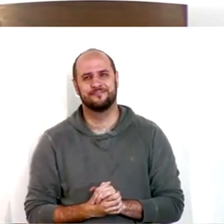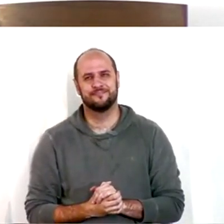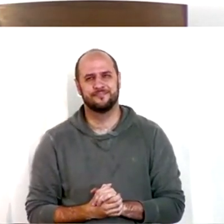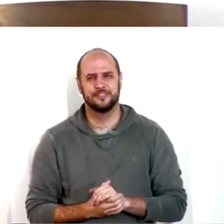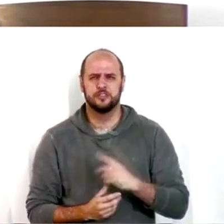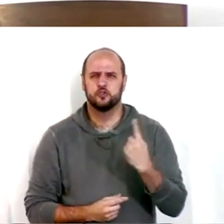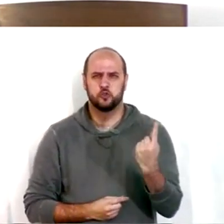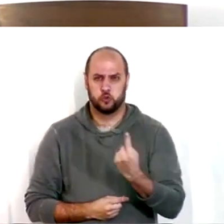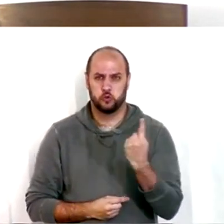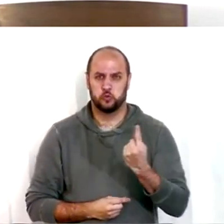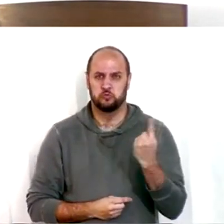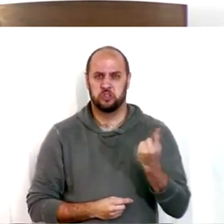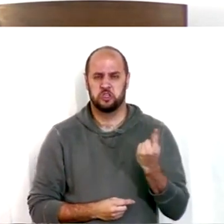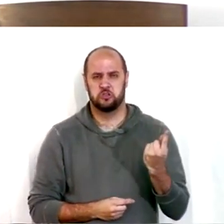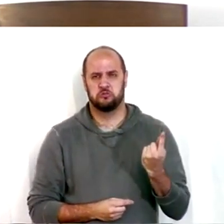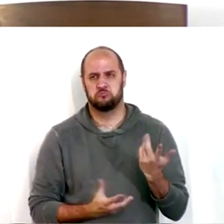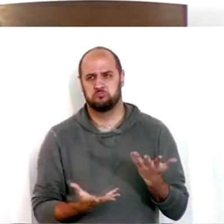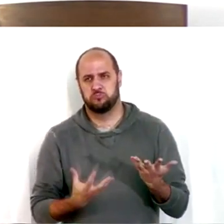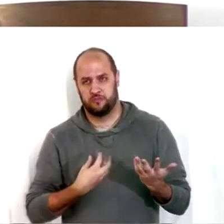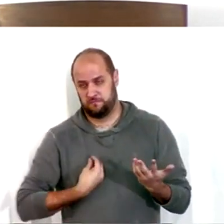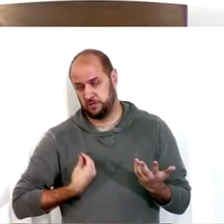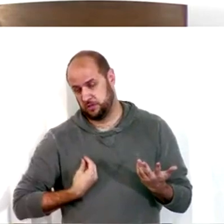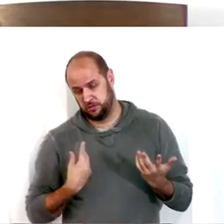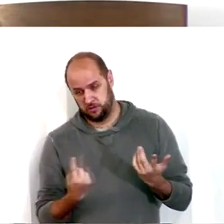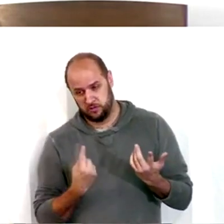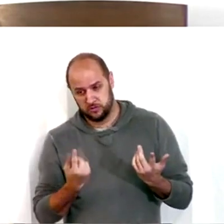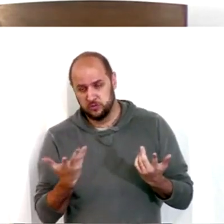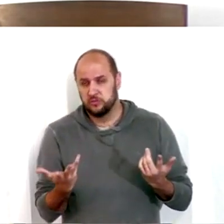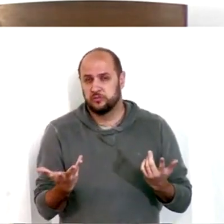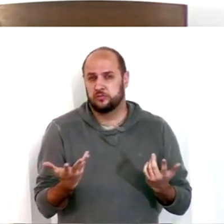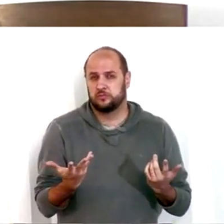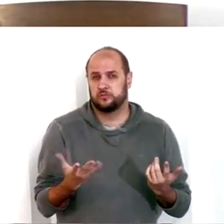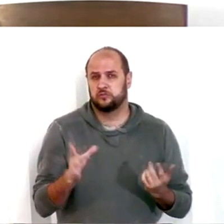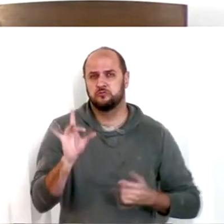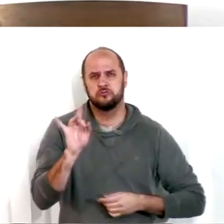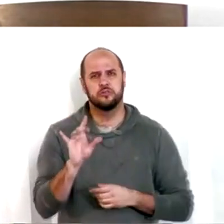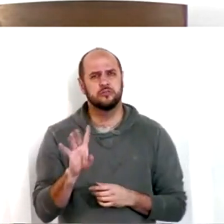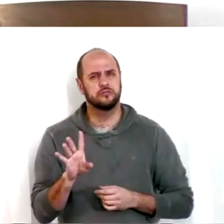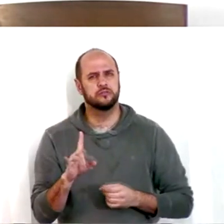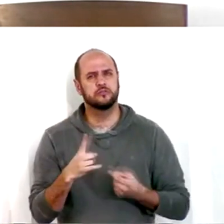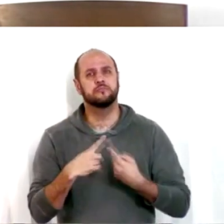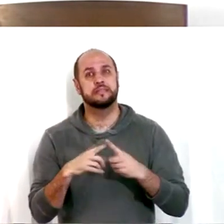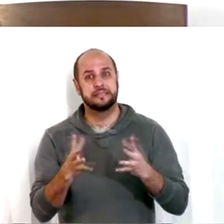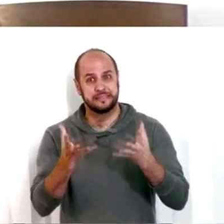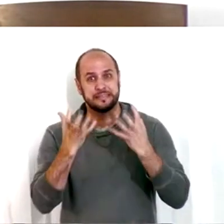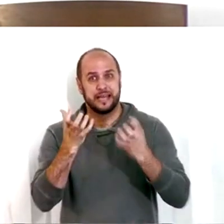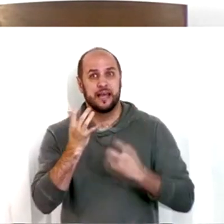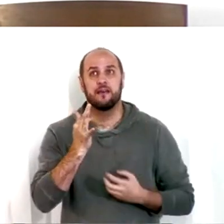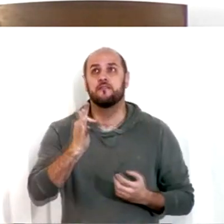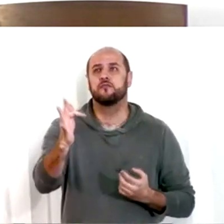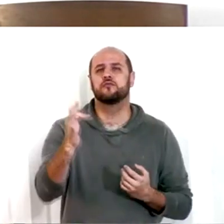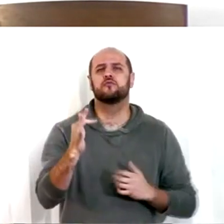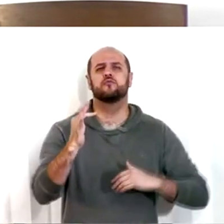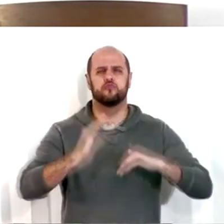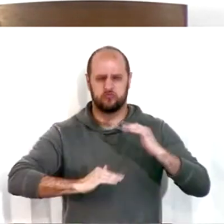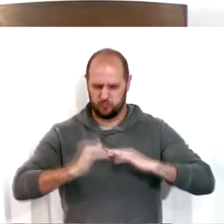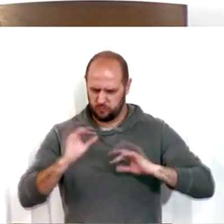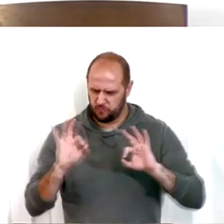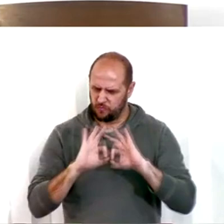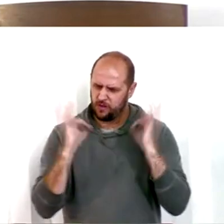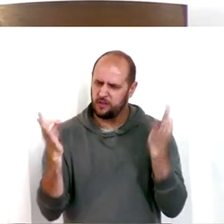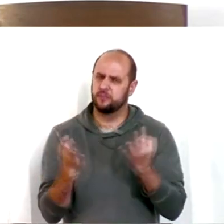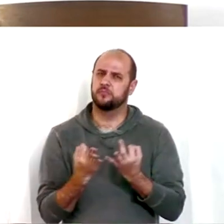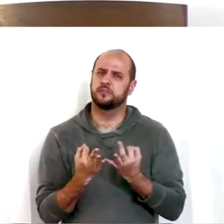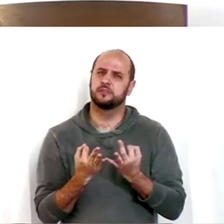é solteiro, solteira, se você está sozinho, mas você almeja constituir uma